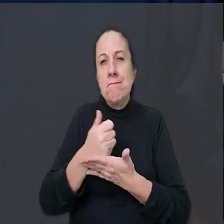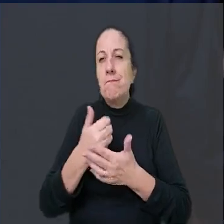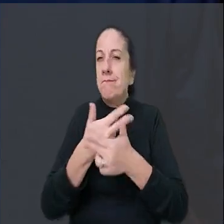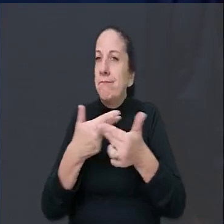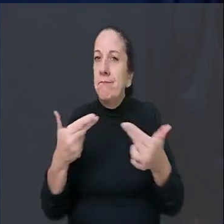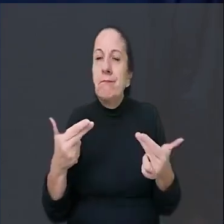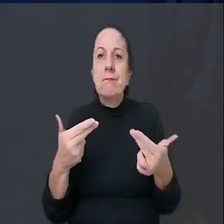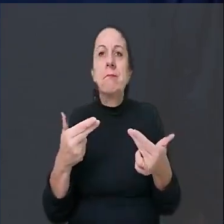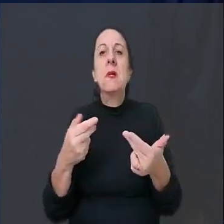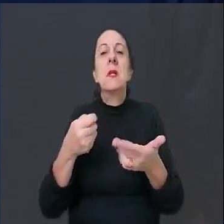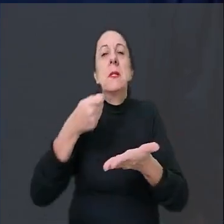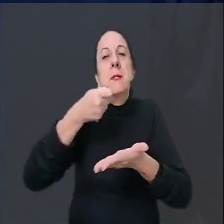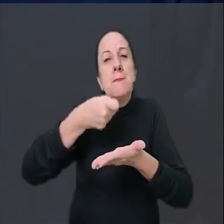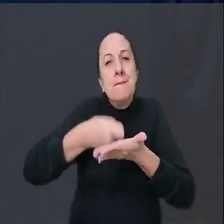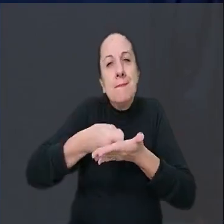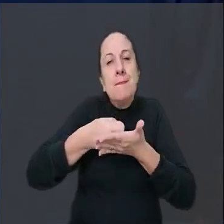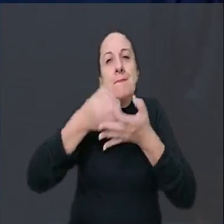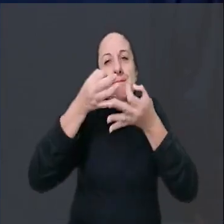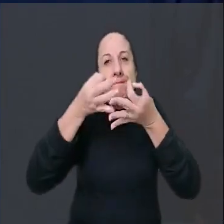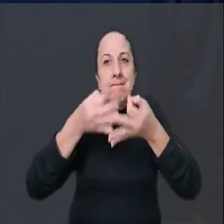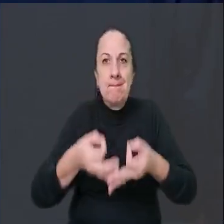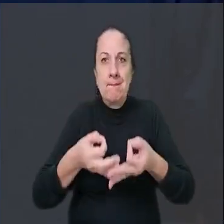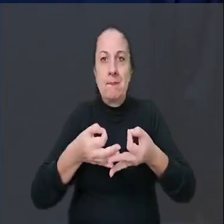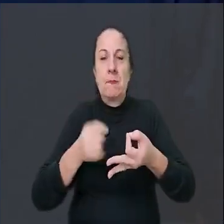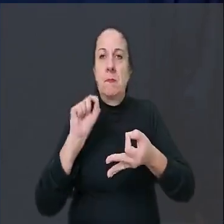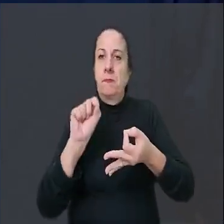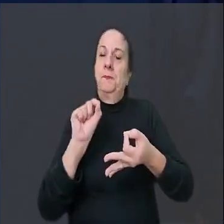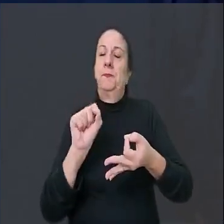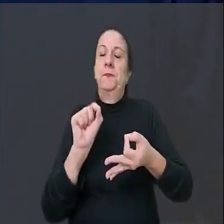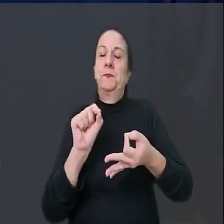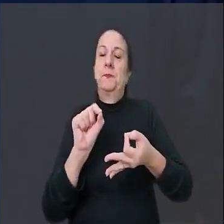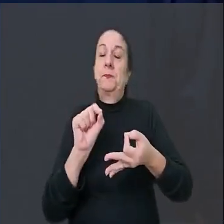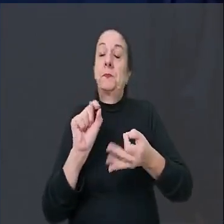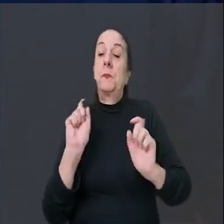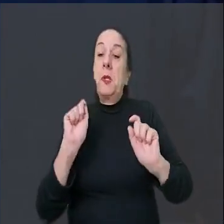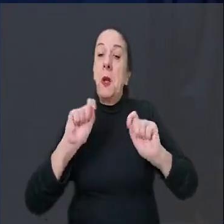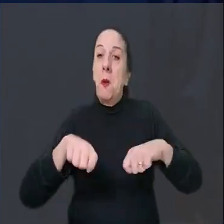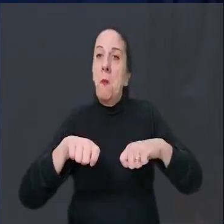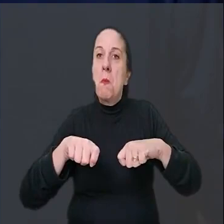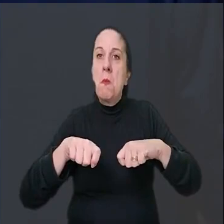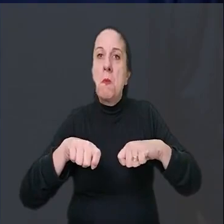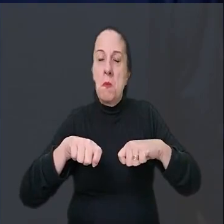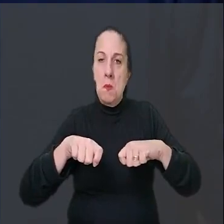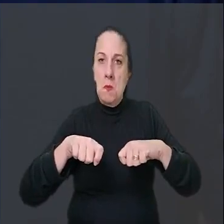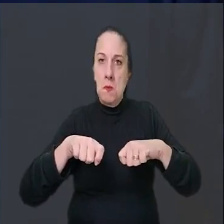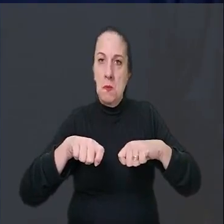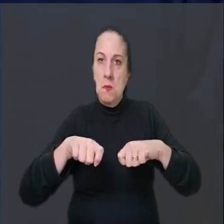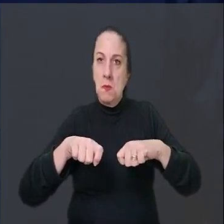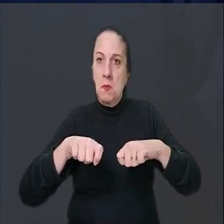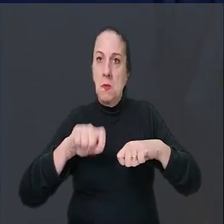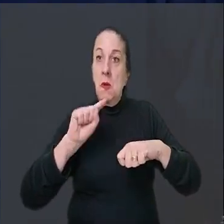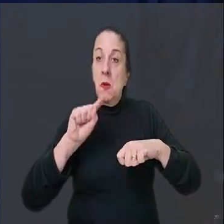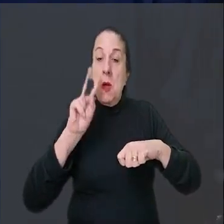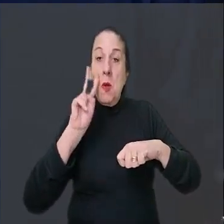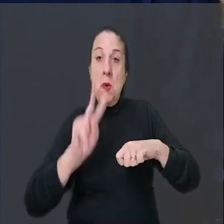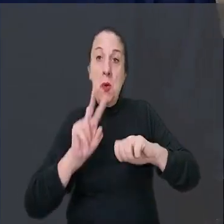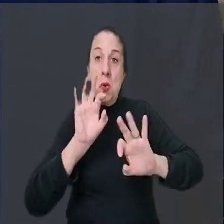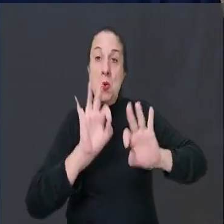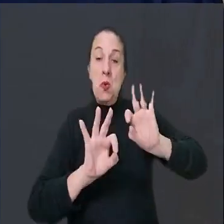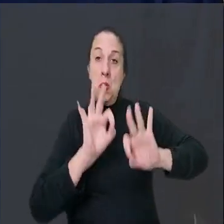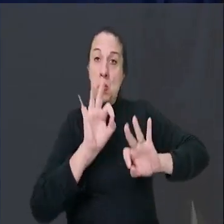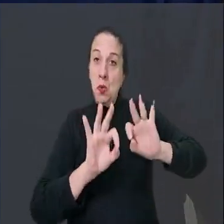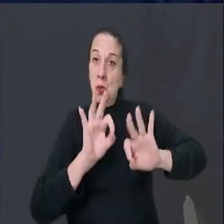basear em elementos concretos que possibilitem uma